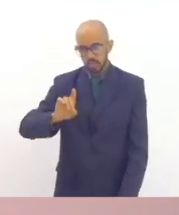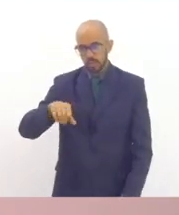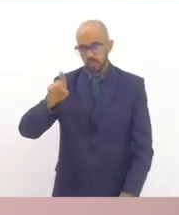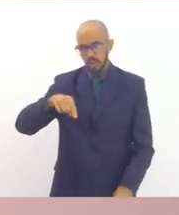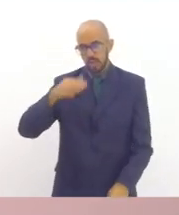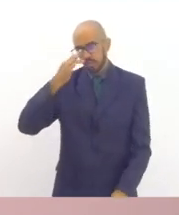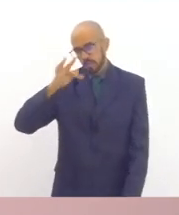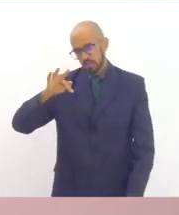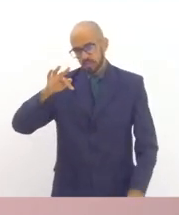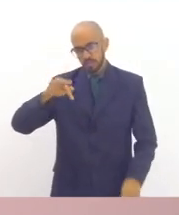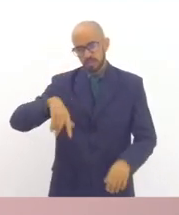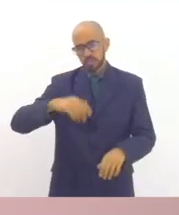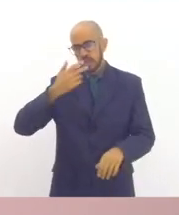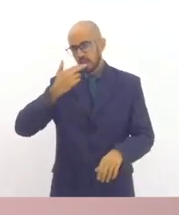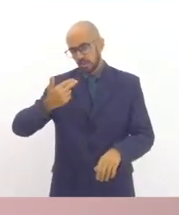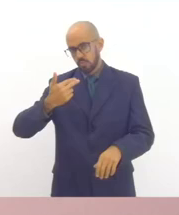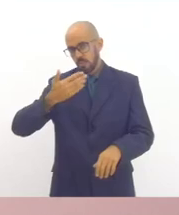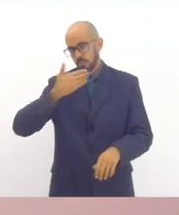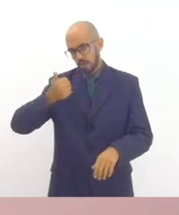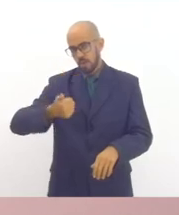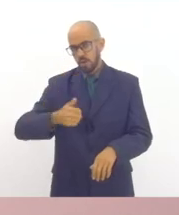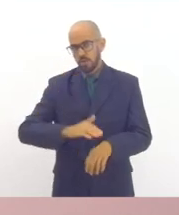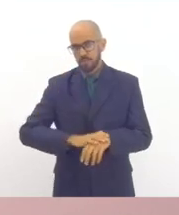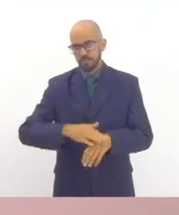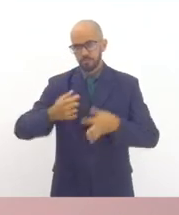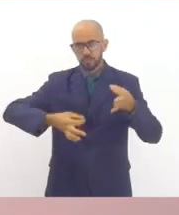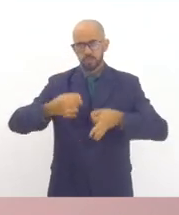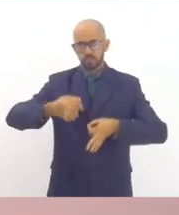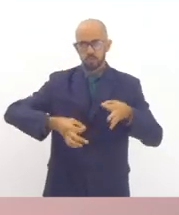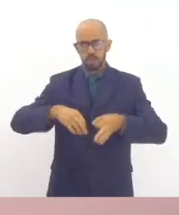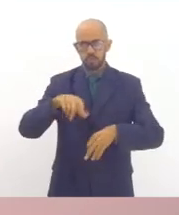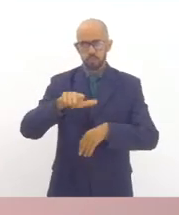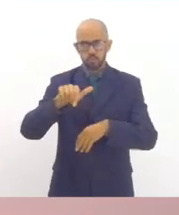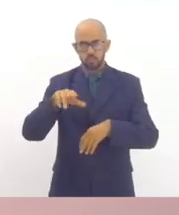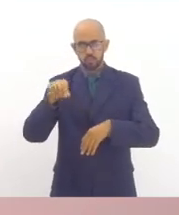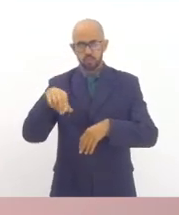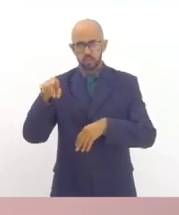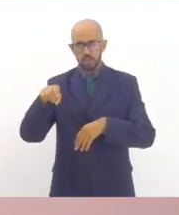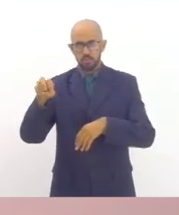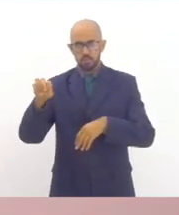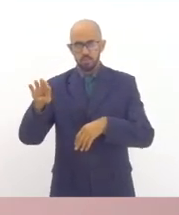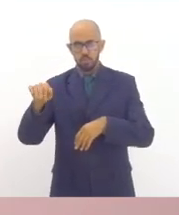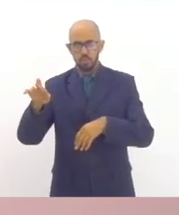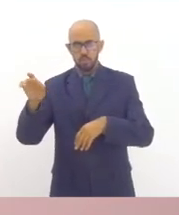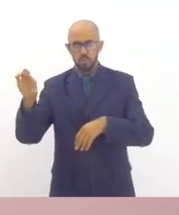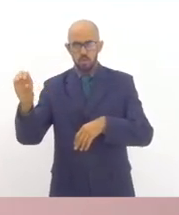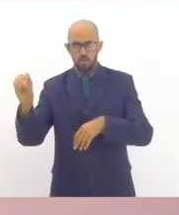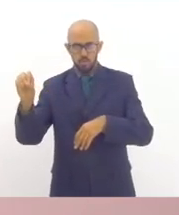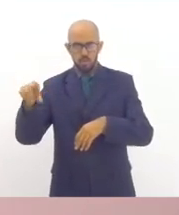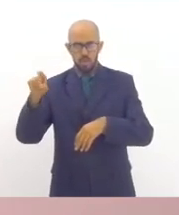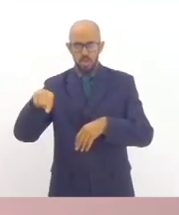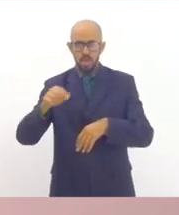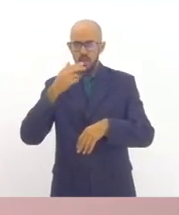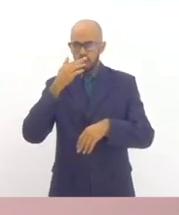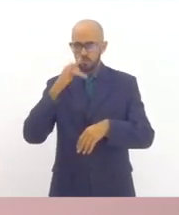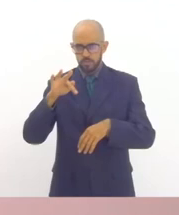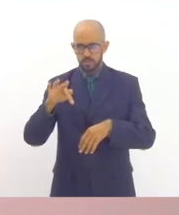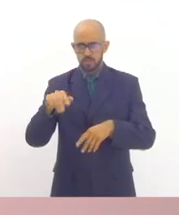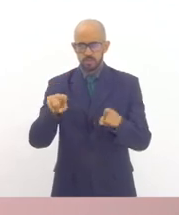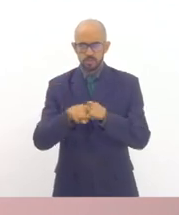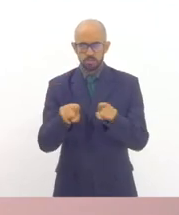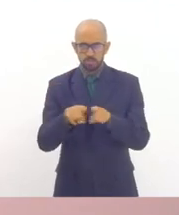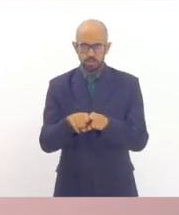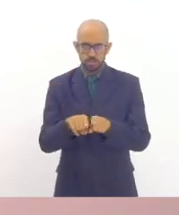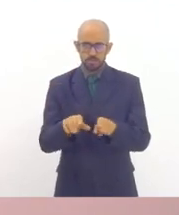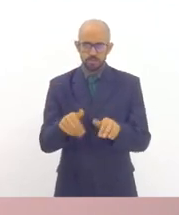francês a língua preferencial. O Tribunal de Luxemburgo é só francês a língua de trabalho. Tá?